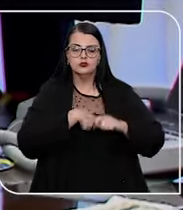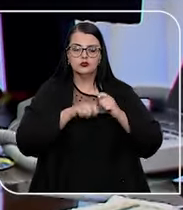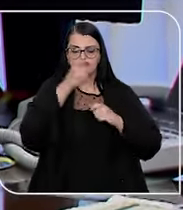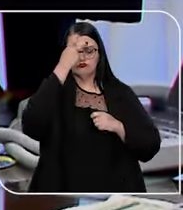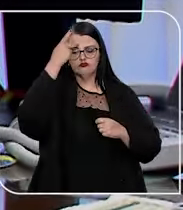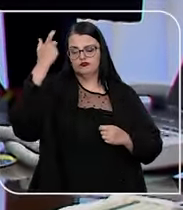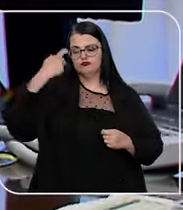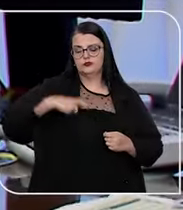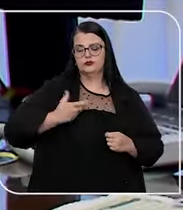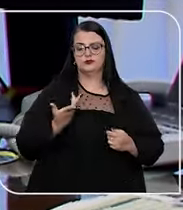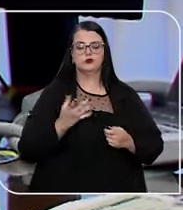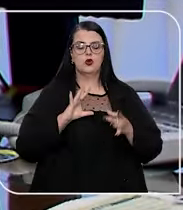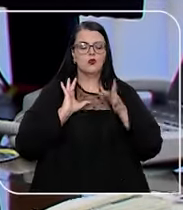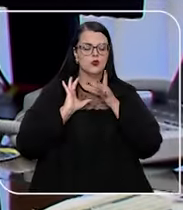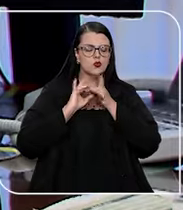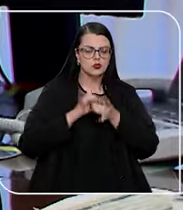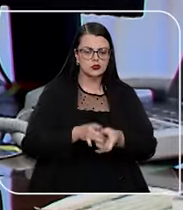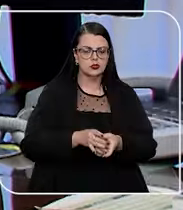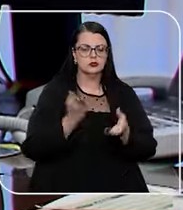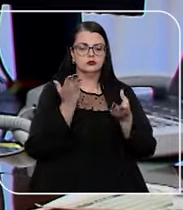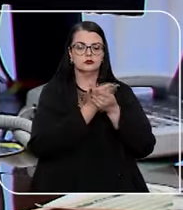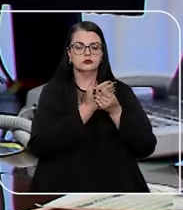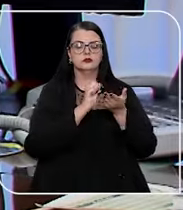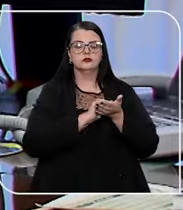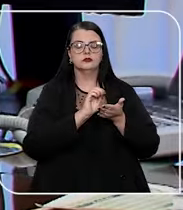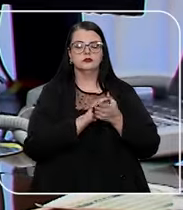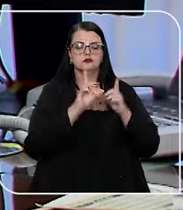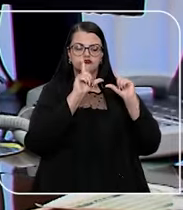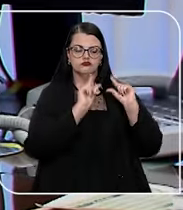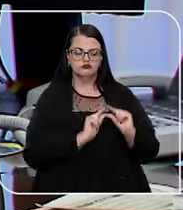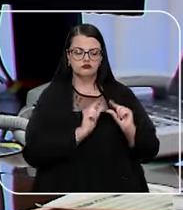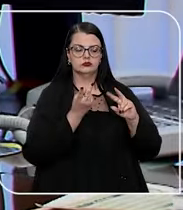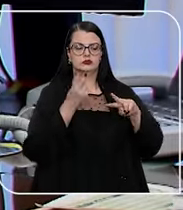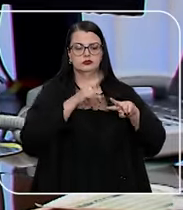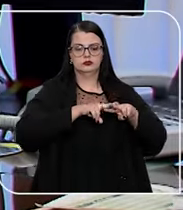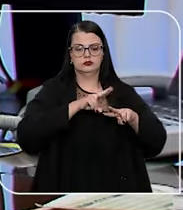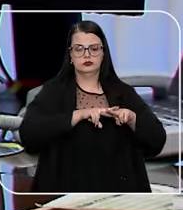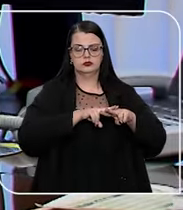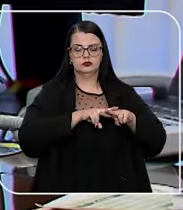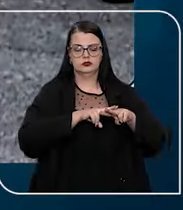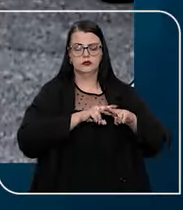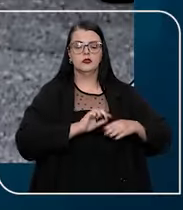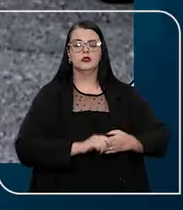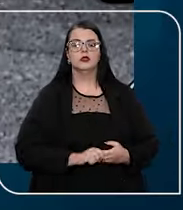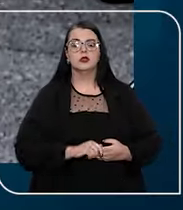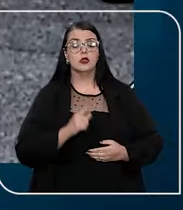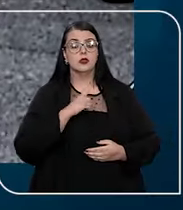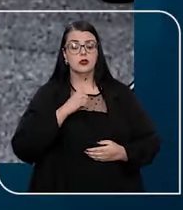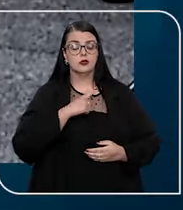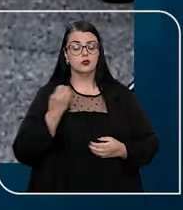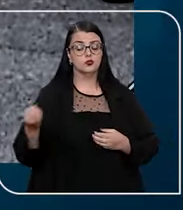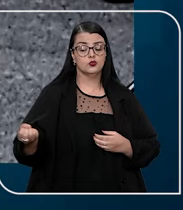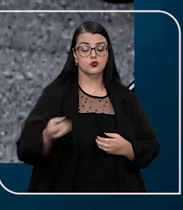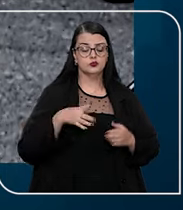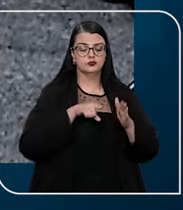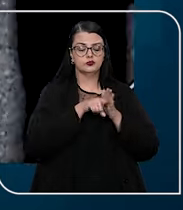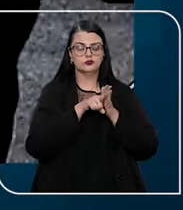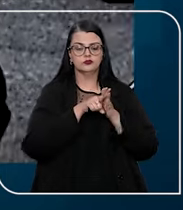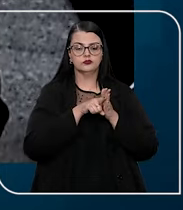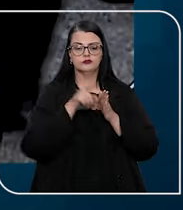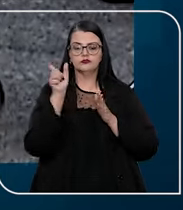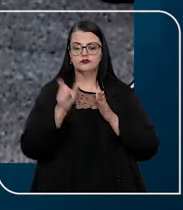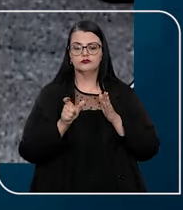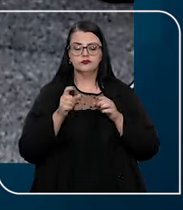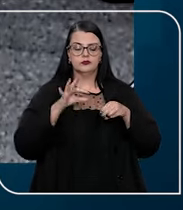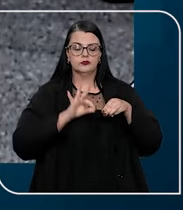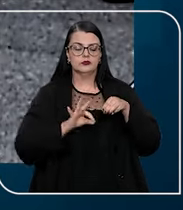consumo pessoal em razão do contexto dos Autos e da pequena quantidade apreendida contudo em Nova análise do